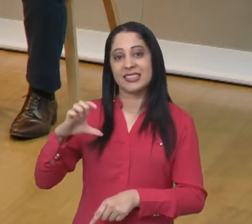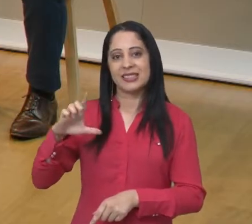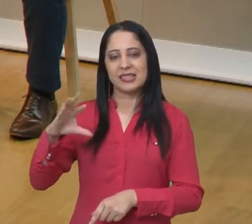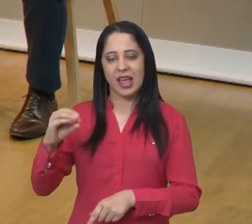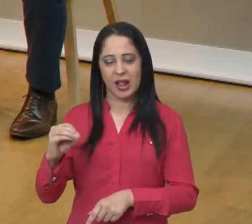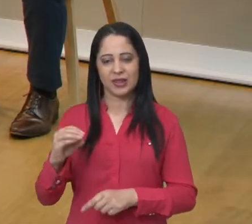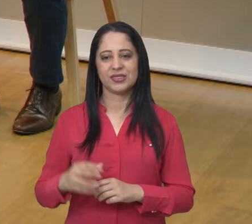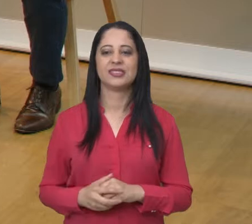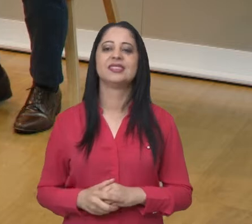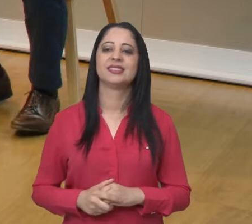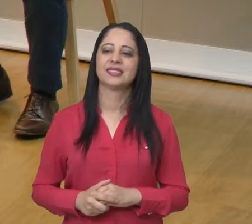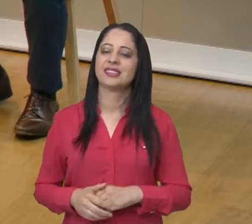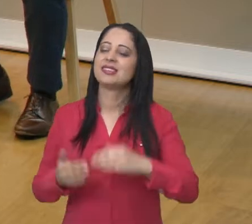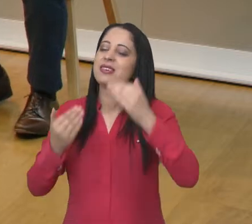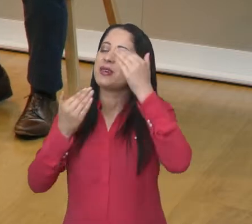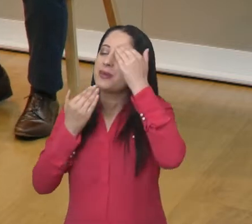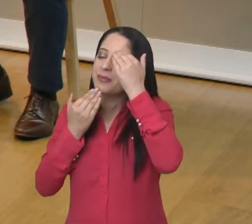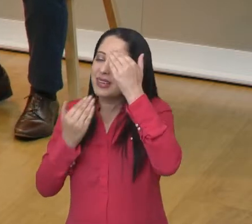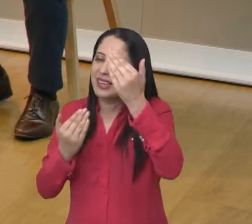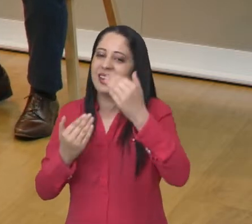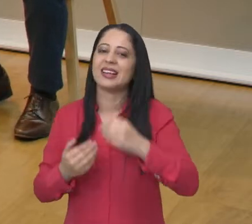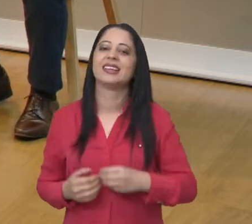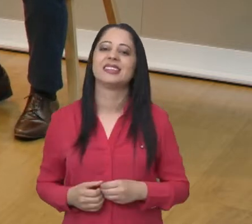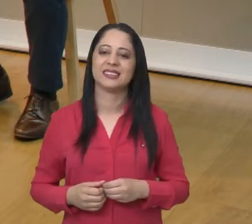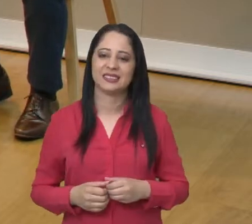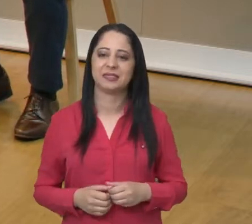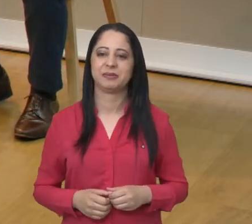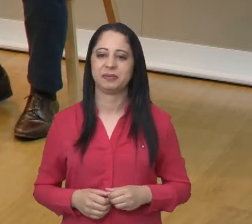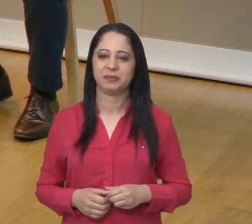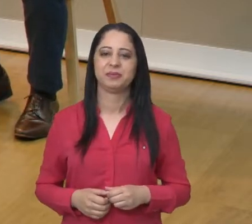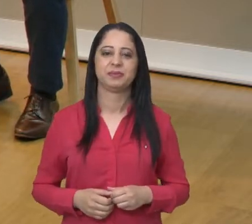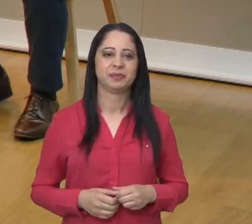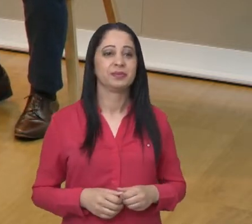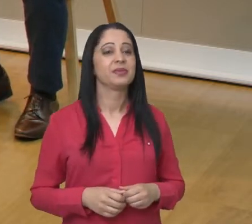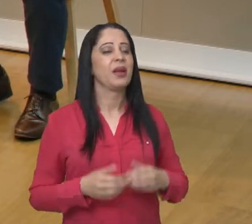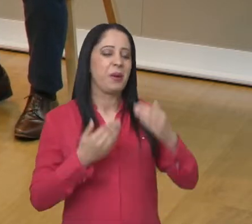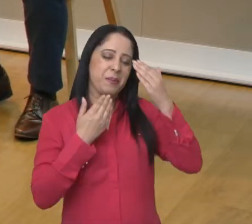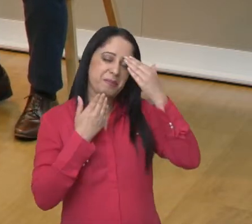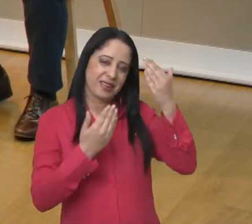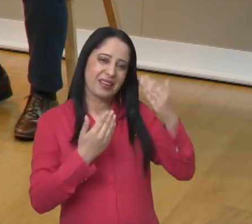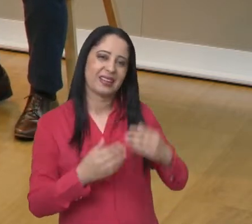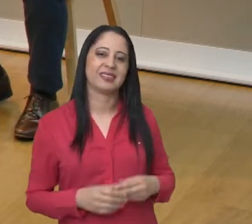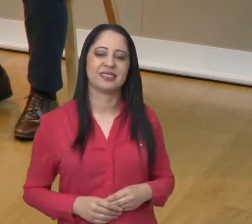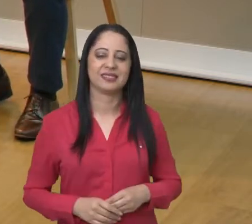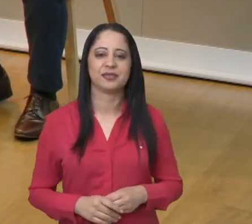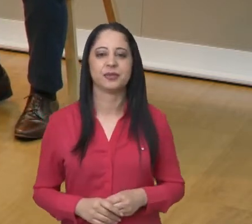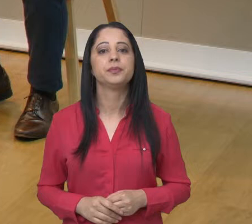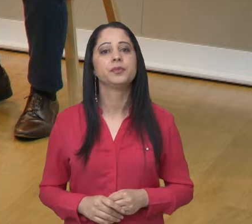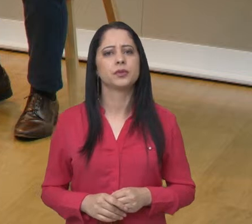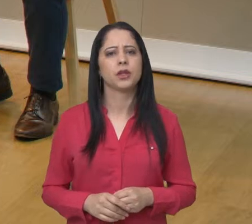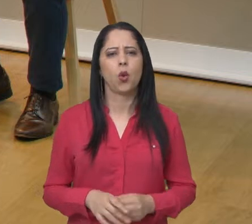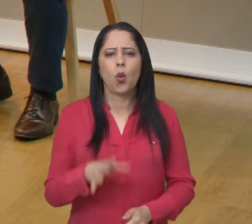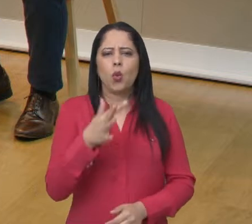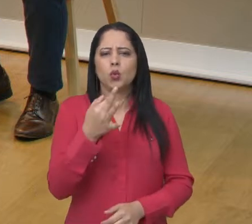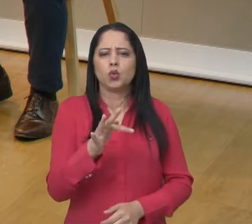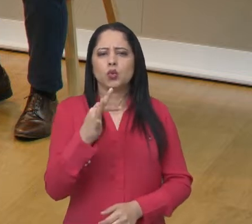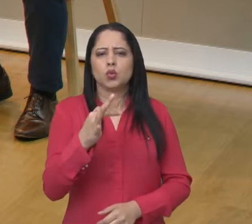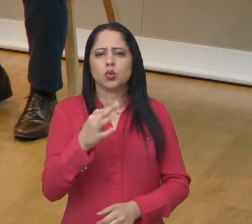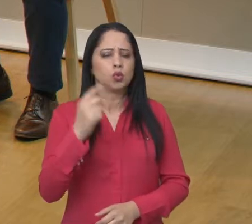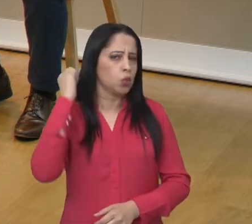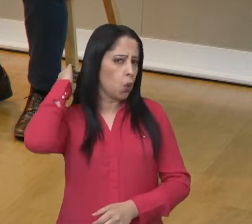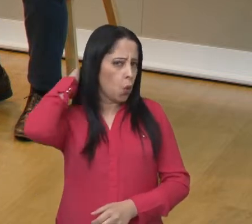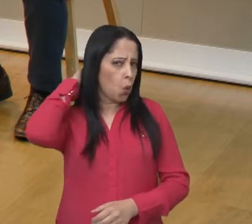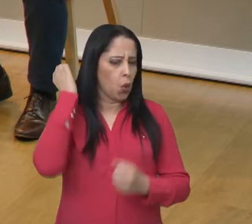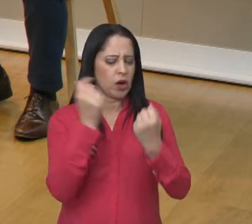bem, doutor? Oi, Gisele, obrigado. Um prazer estar aqui com você, no De Bem com você. Nós que agradecemos. Doutor, dor na